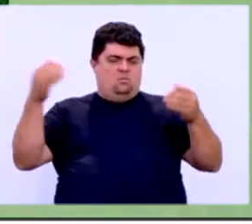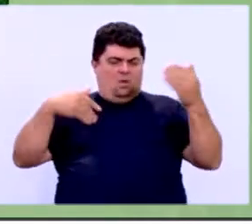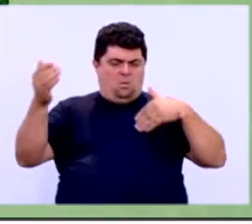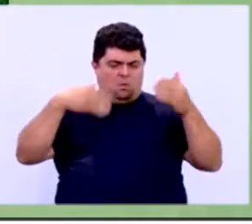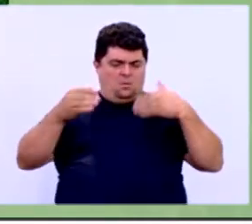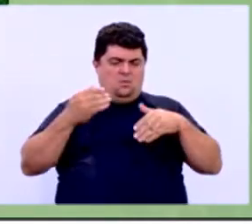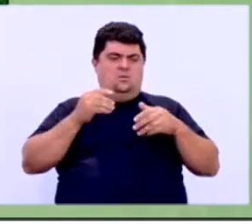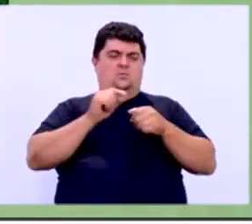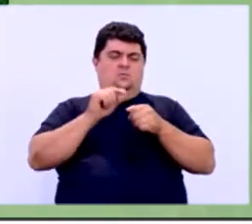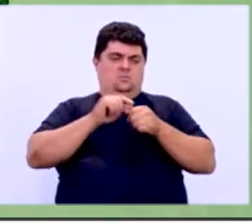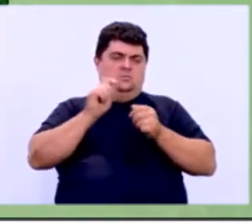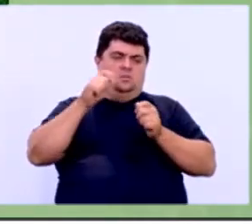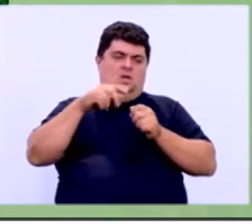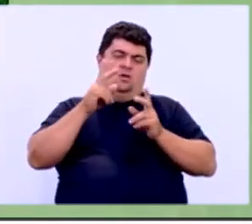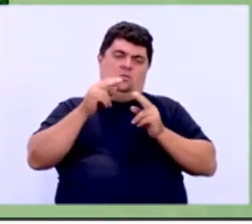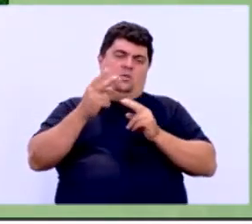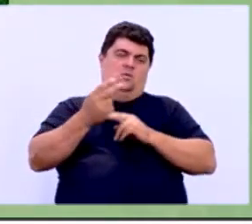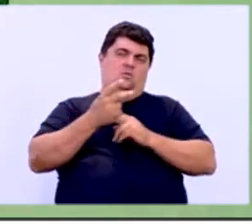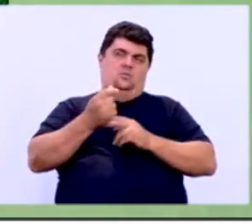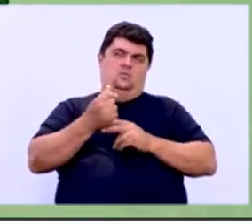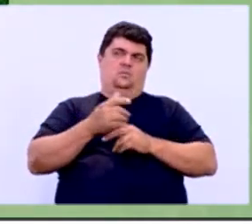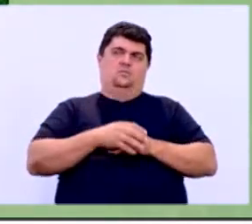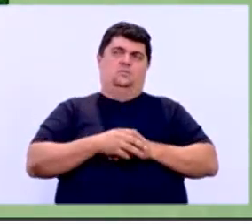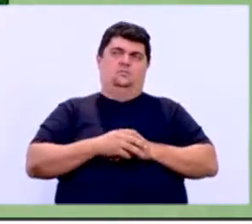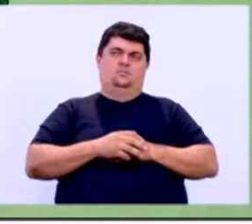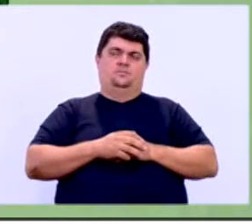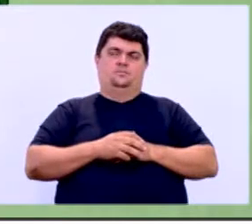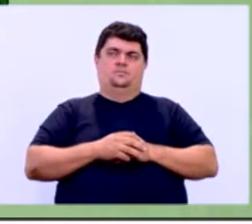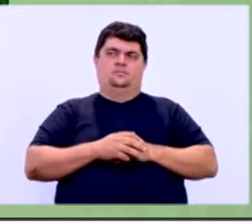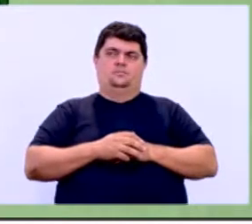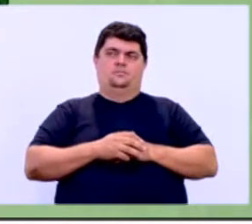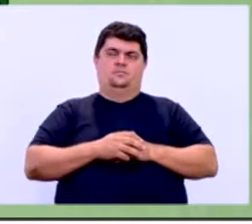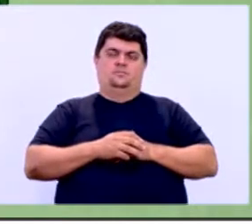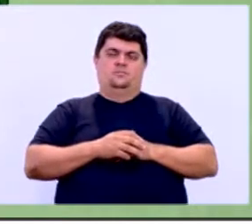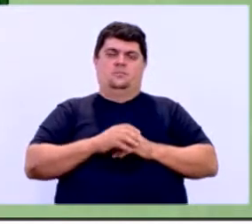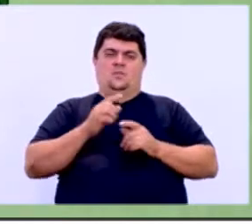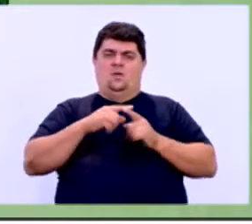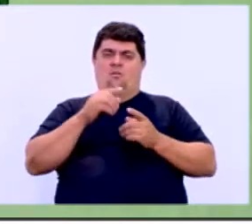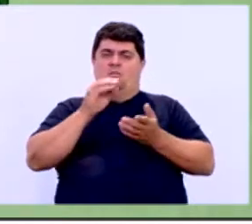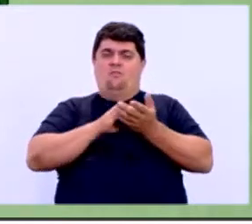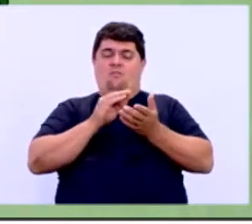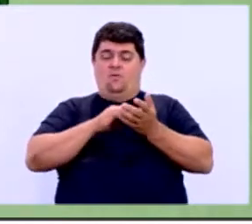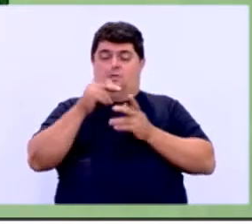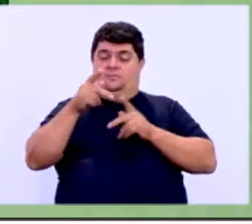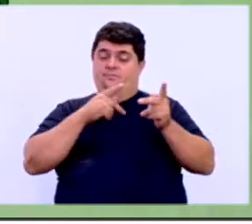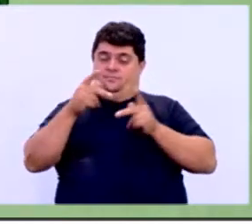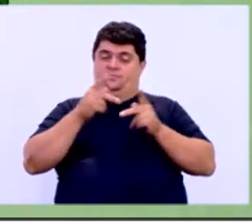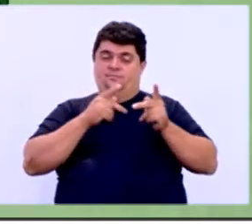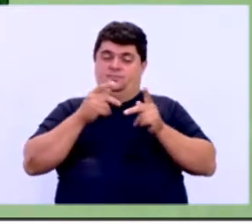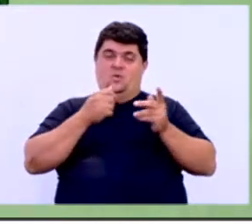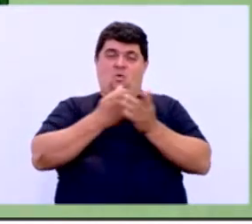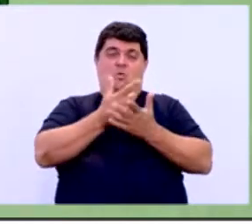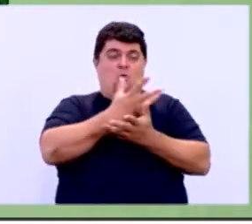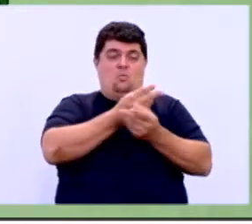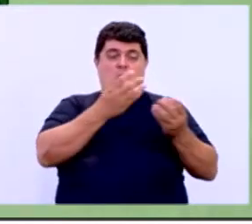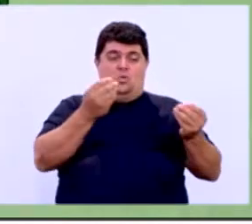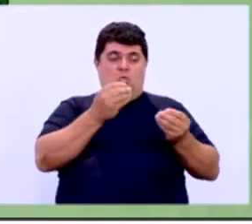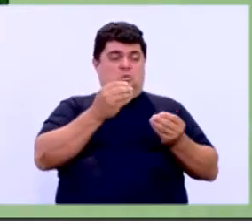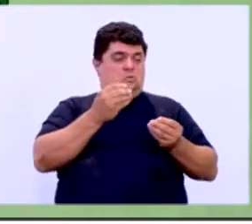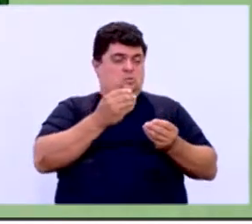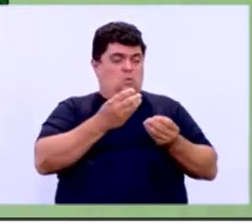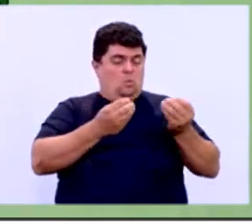recursos financeiros. Isso não é bom, mostra que a empresa não tem planejamento na aquisição da